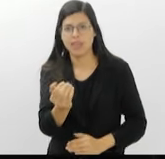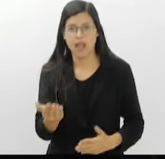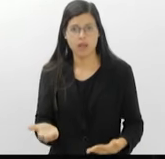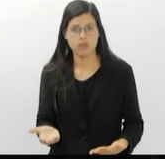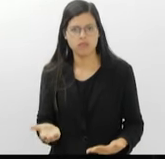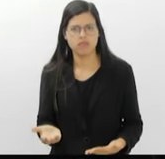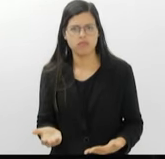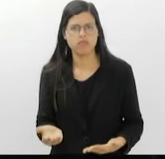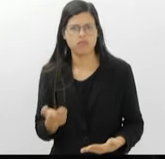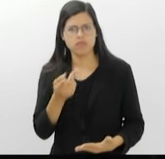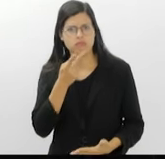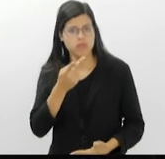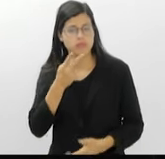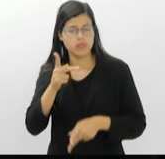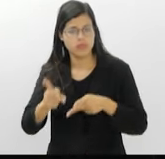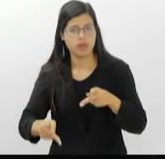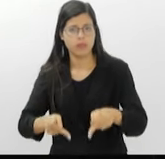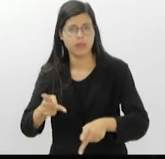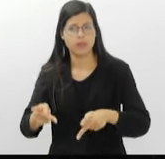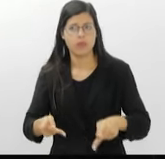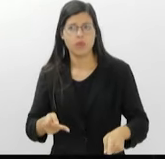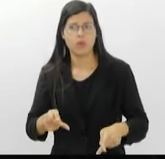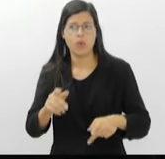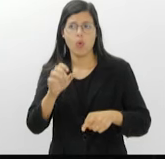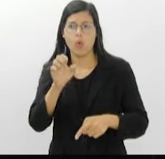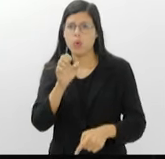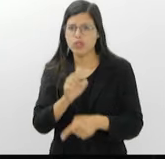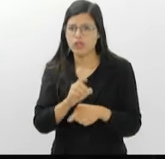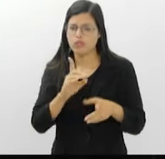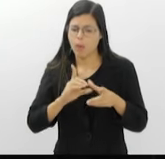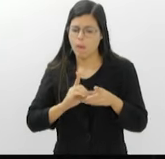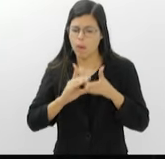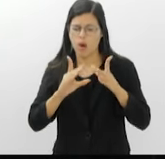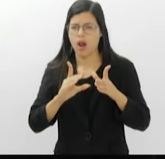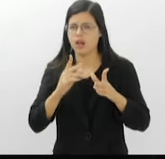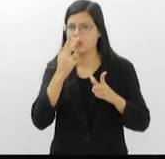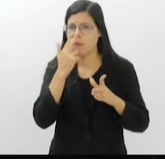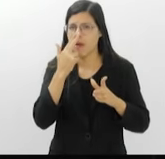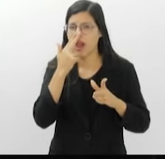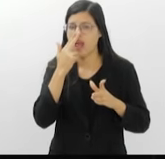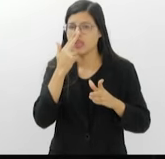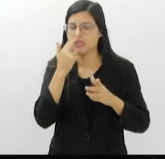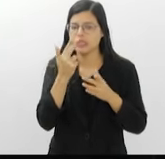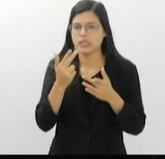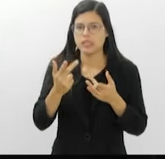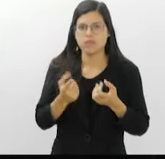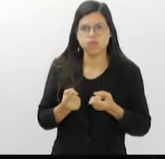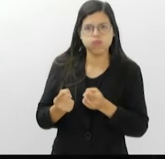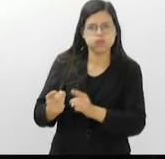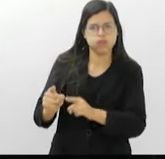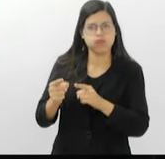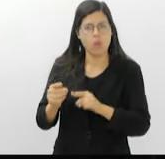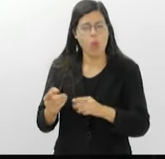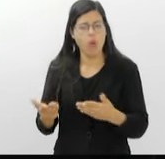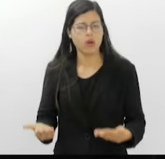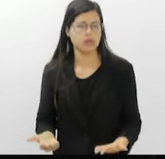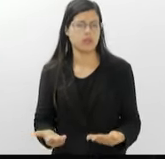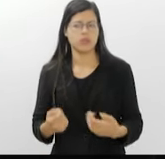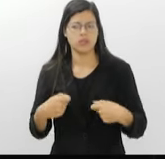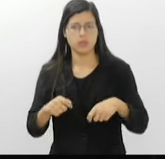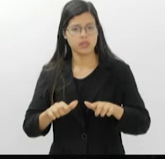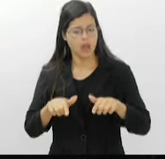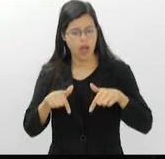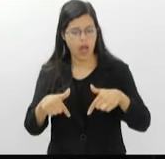dando. Então, o Estado de Direito está sendo afrontado covardemente e nós precisamos tomar as medidas